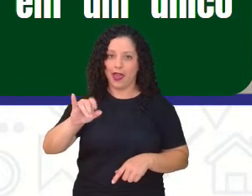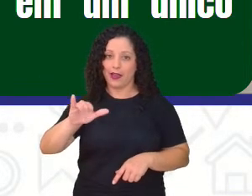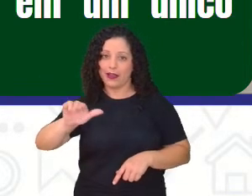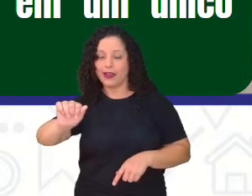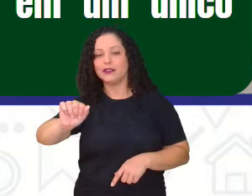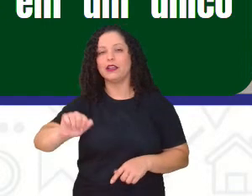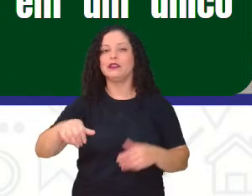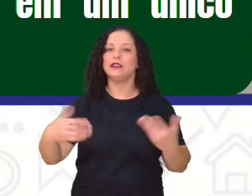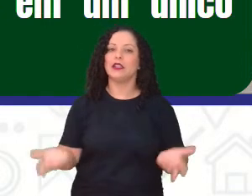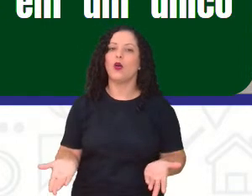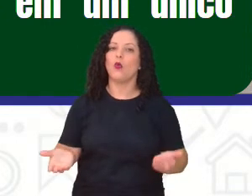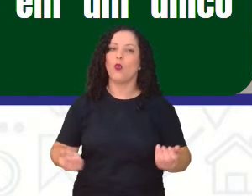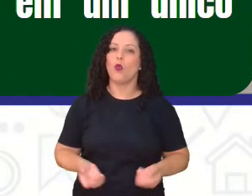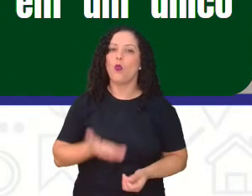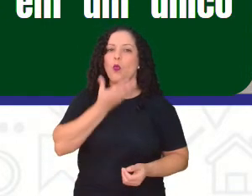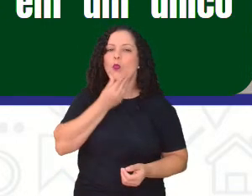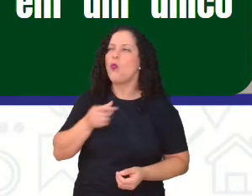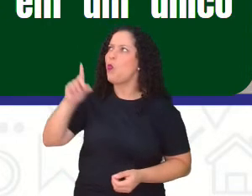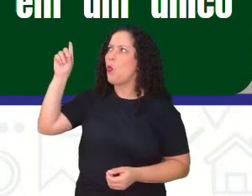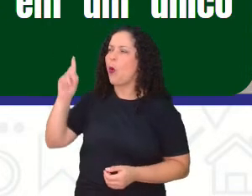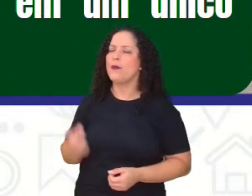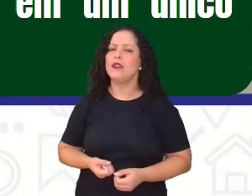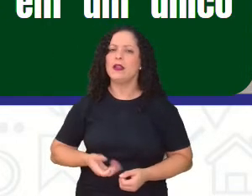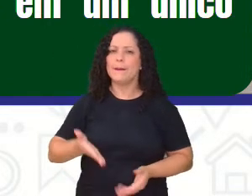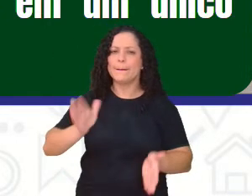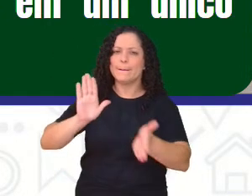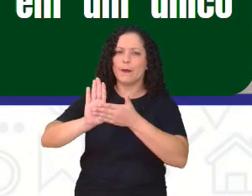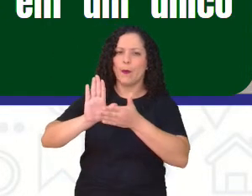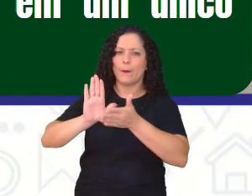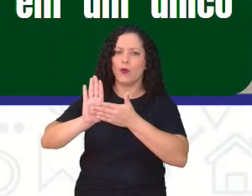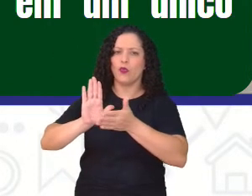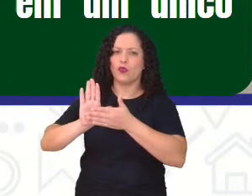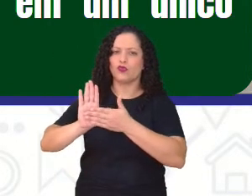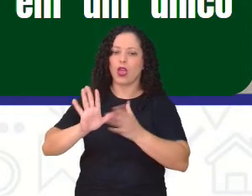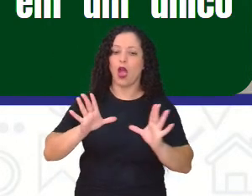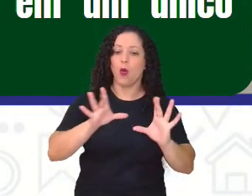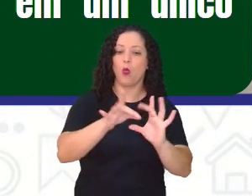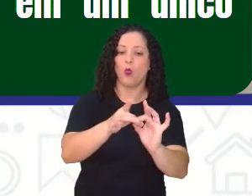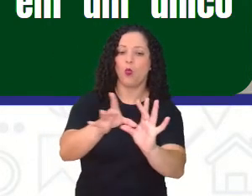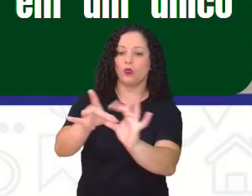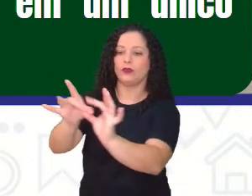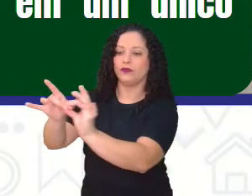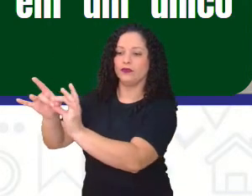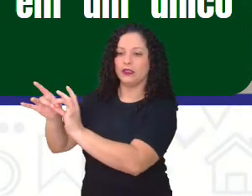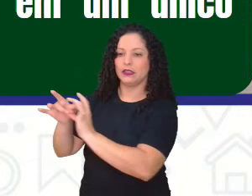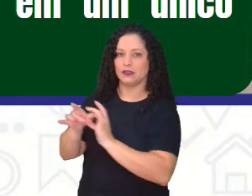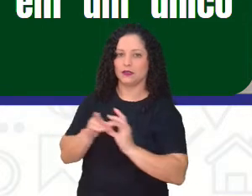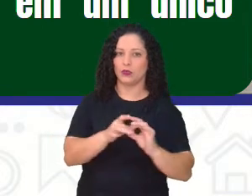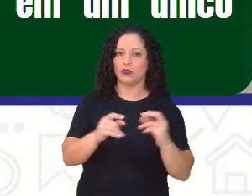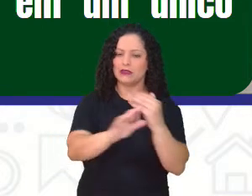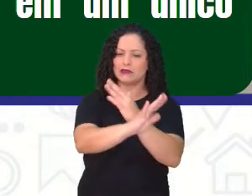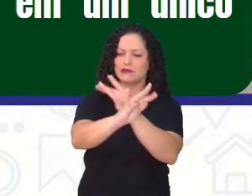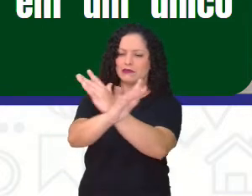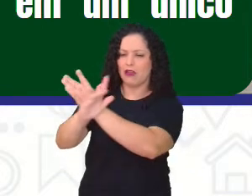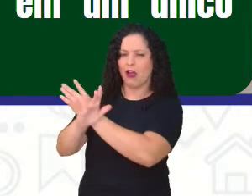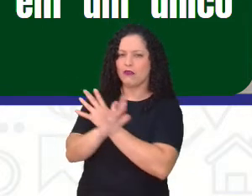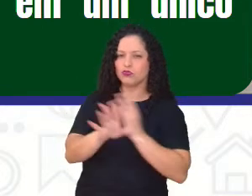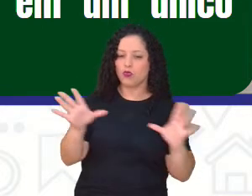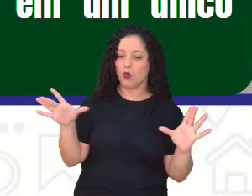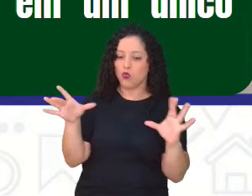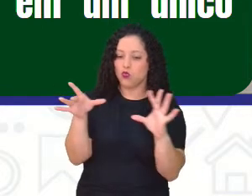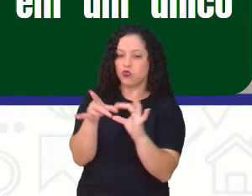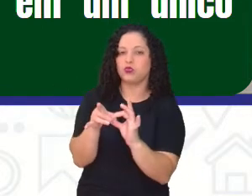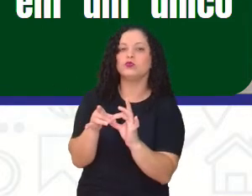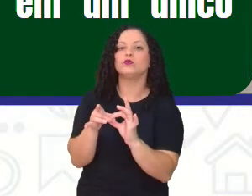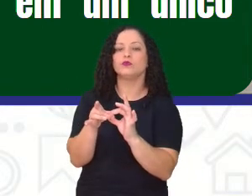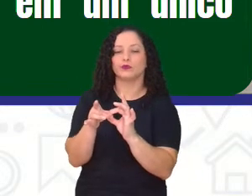todas as cidades-estados acadianas e sumérias em um único império. Daí a gente tem, né, o Império